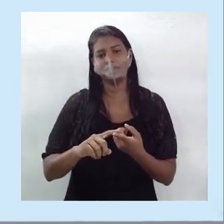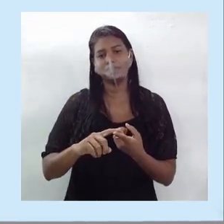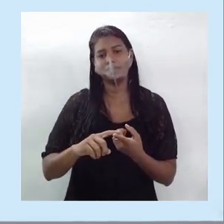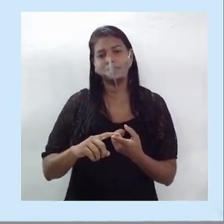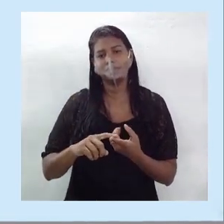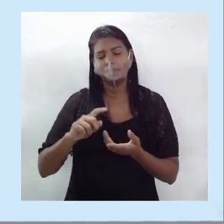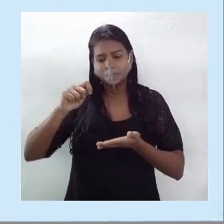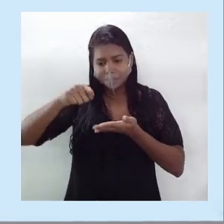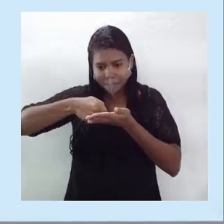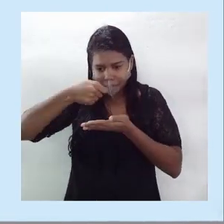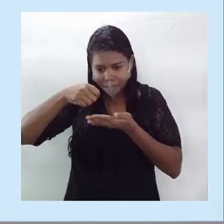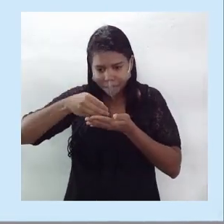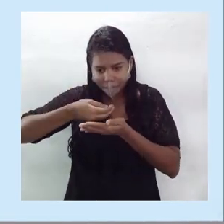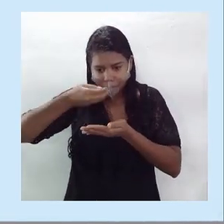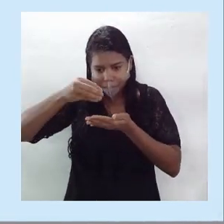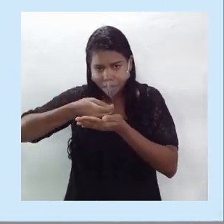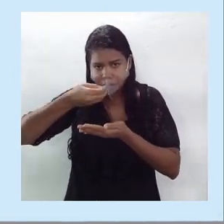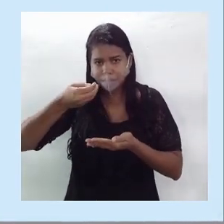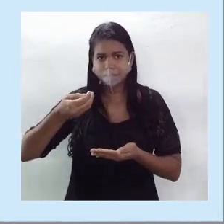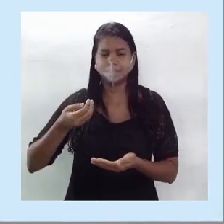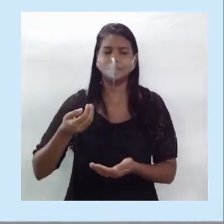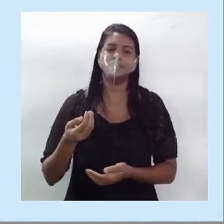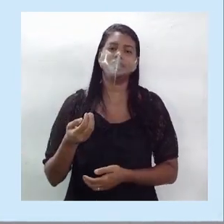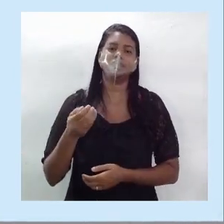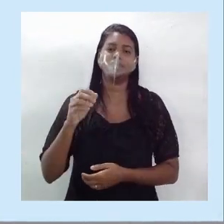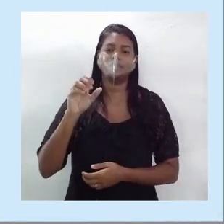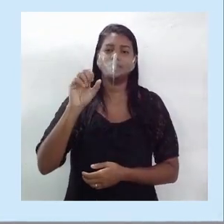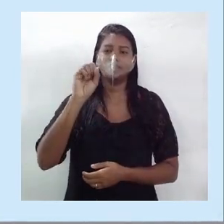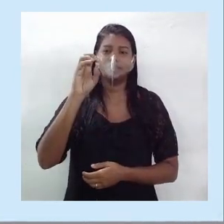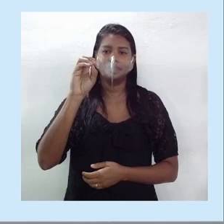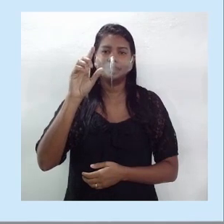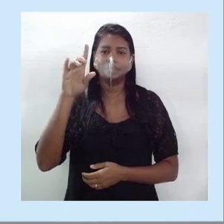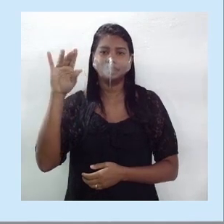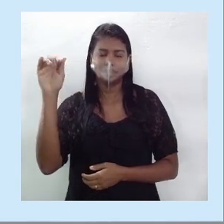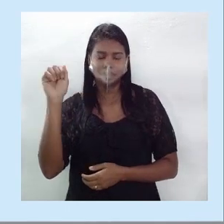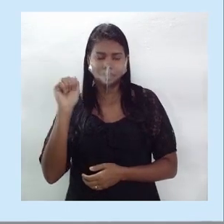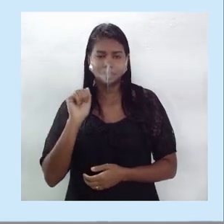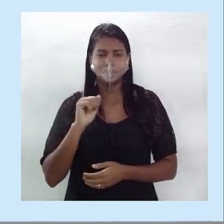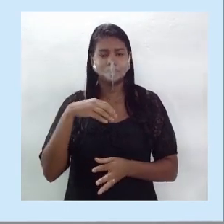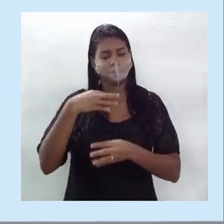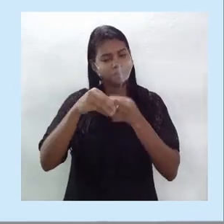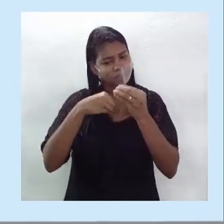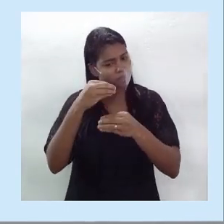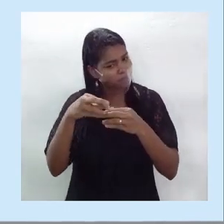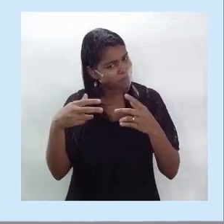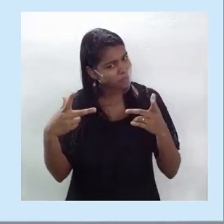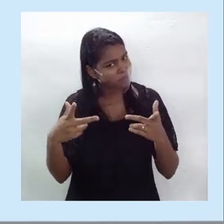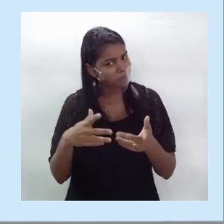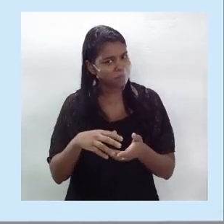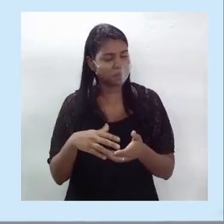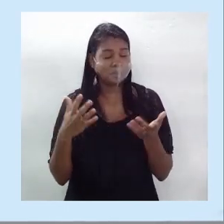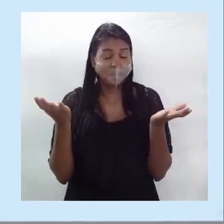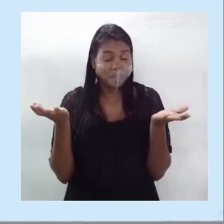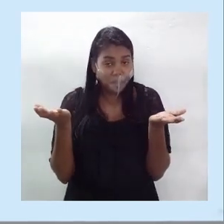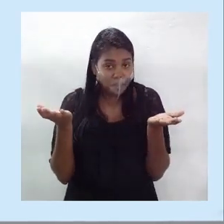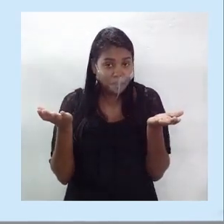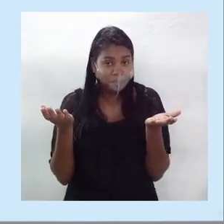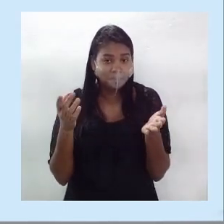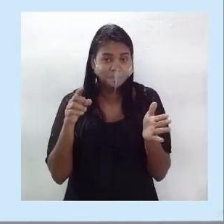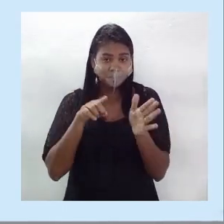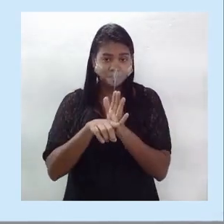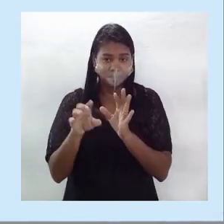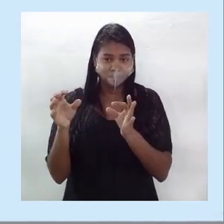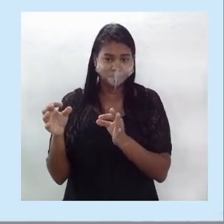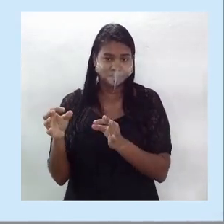colher de cloreto de sódio, e ali você vai misturar, né? Então, vamos ver qual é a